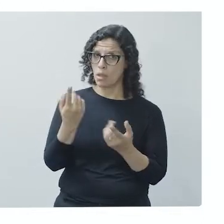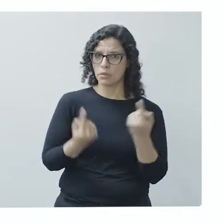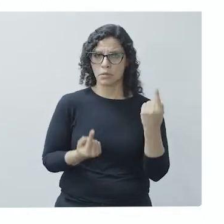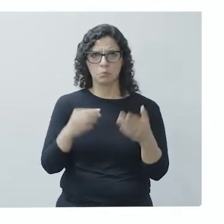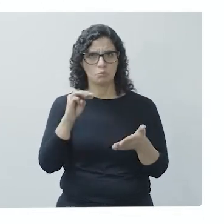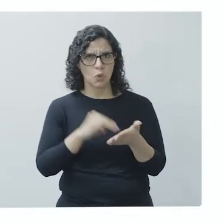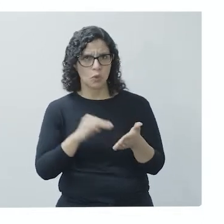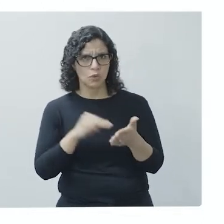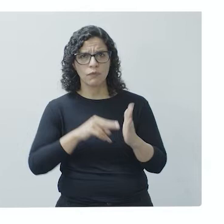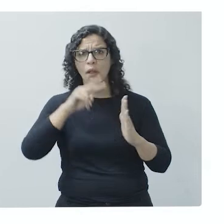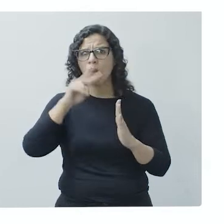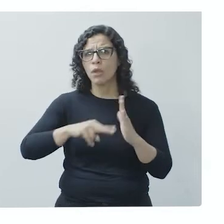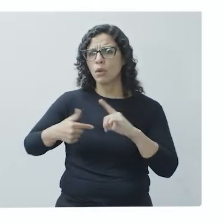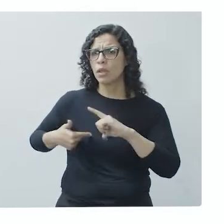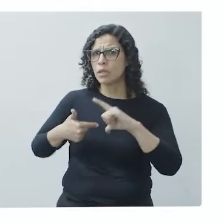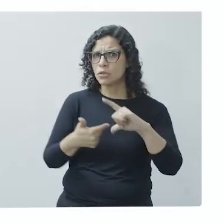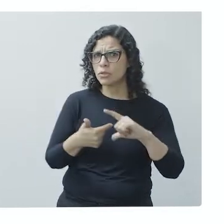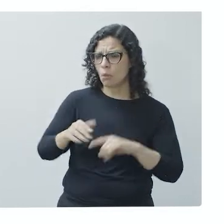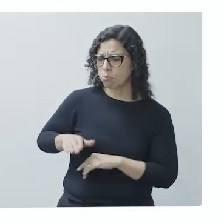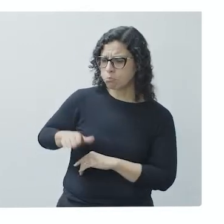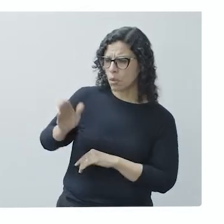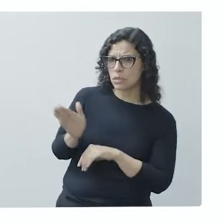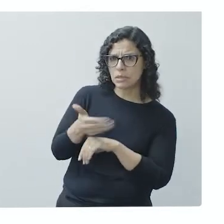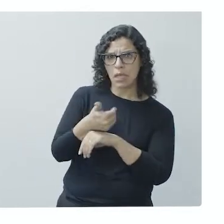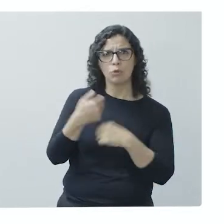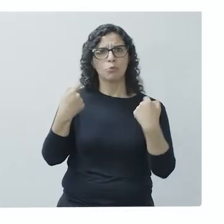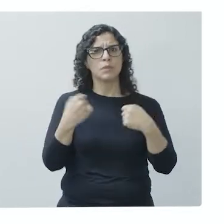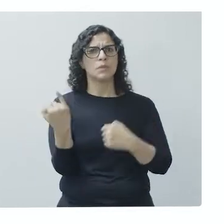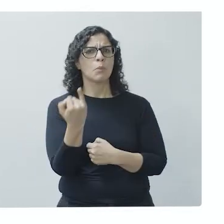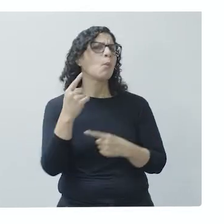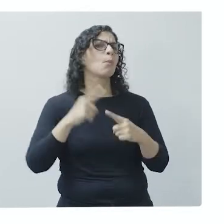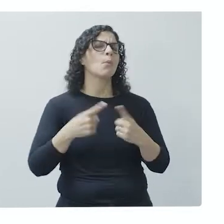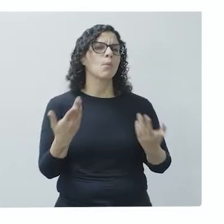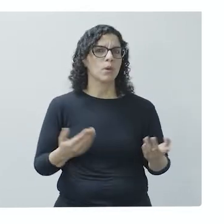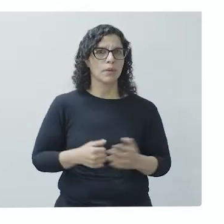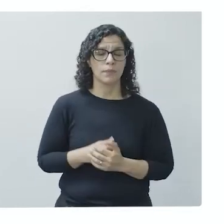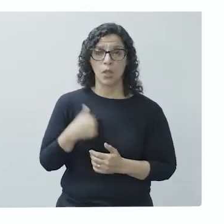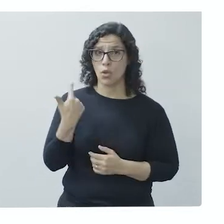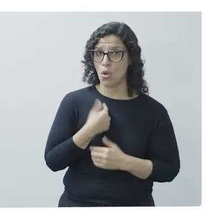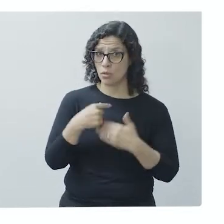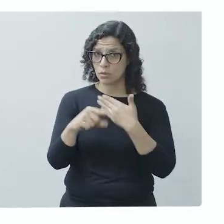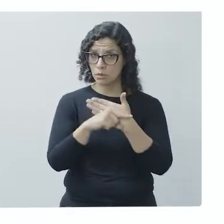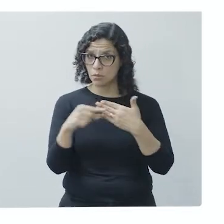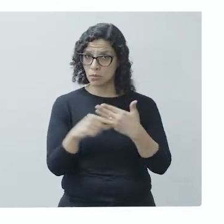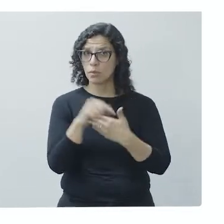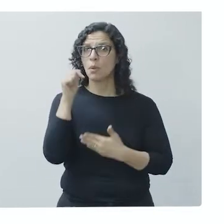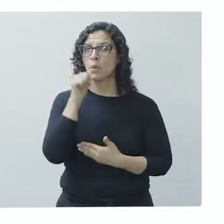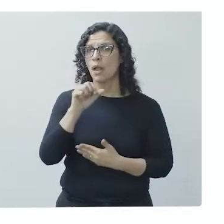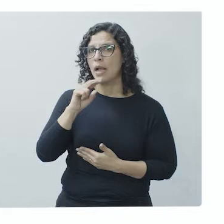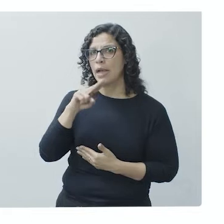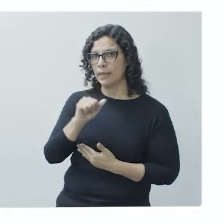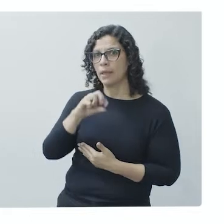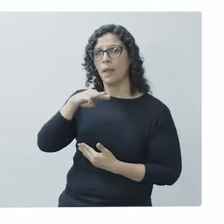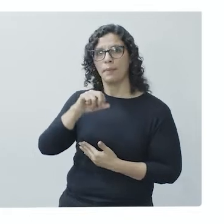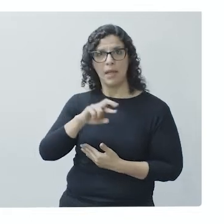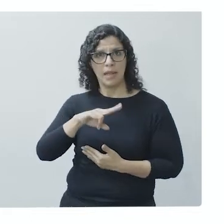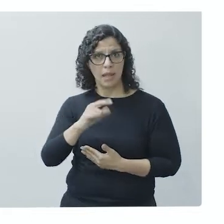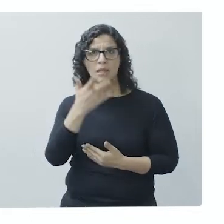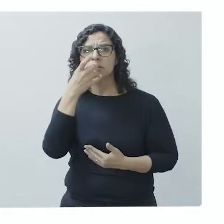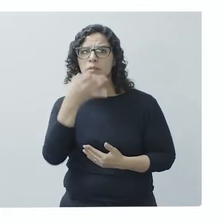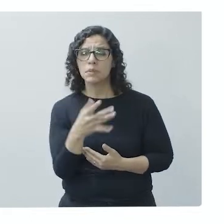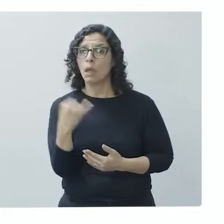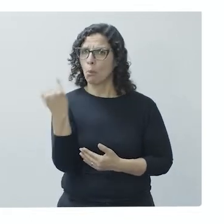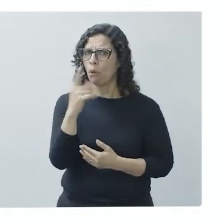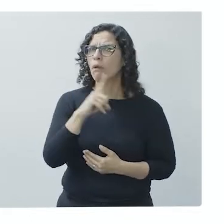a leitura dos clássicos desde cedo é importante? A nossa autora, a Ana Maria, ela já disse que